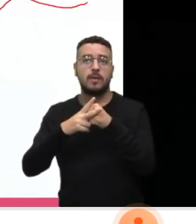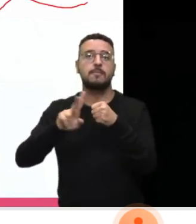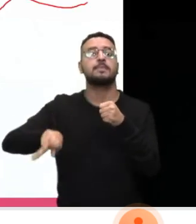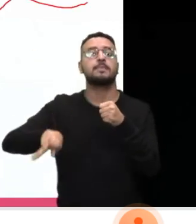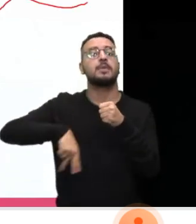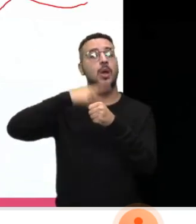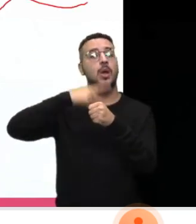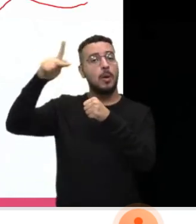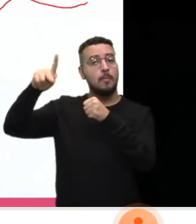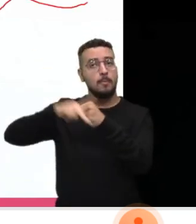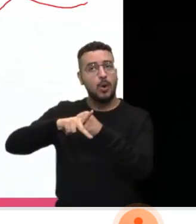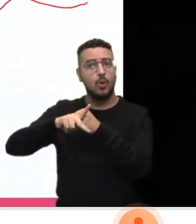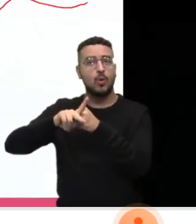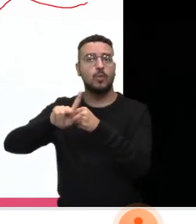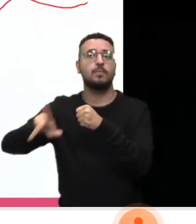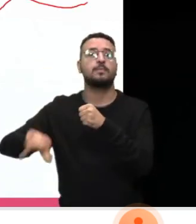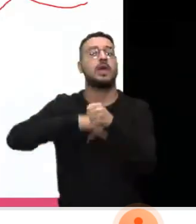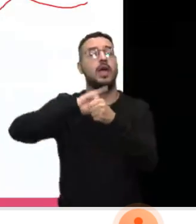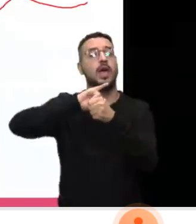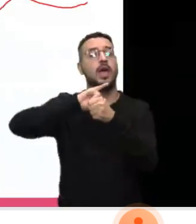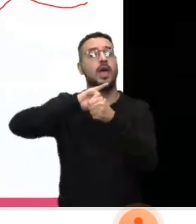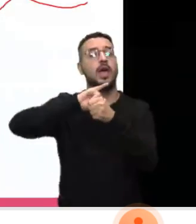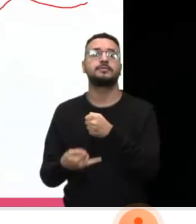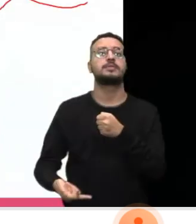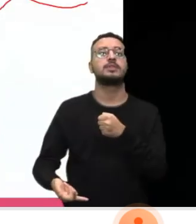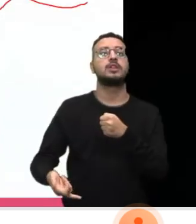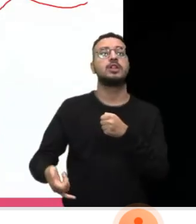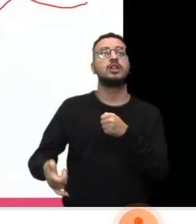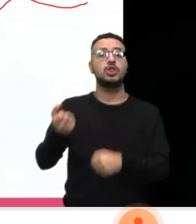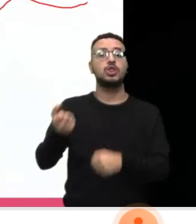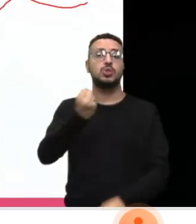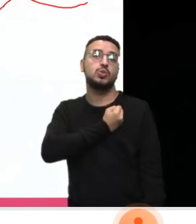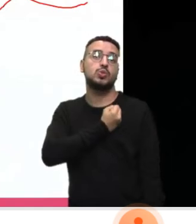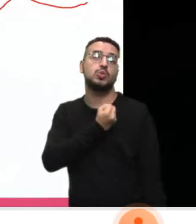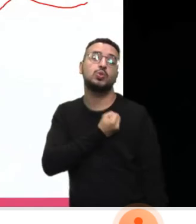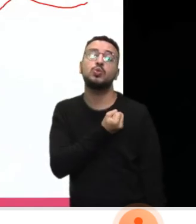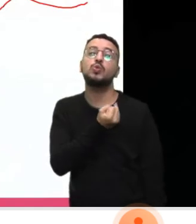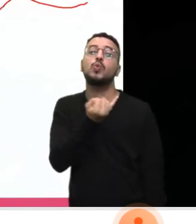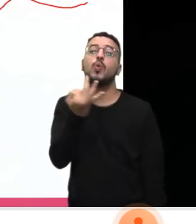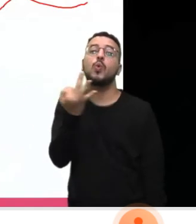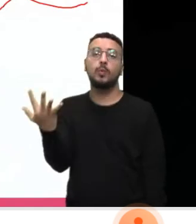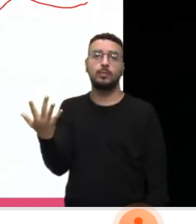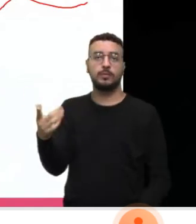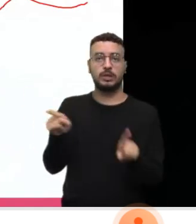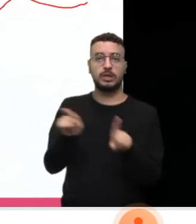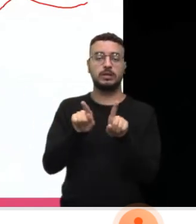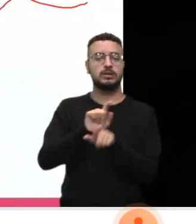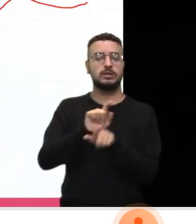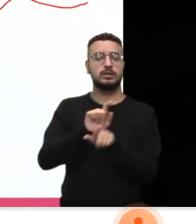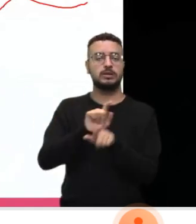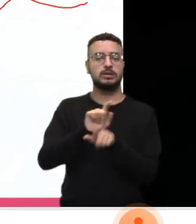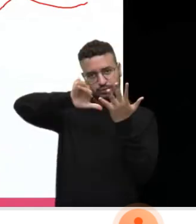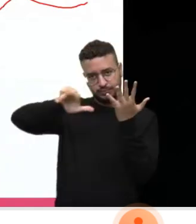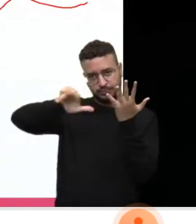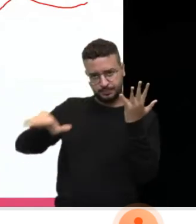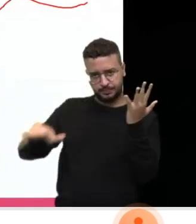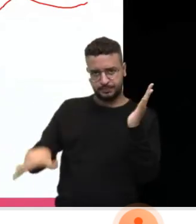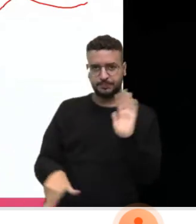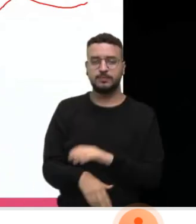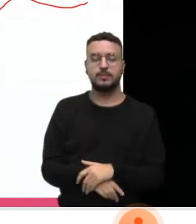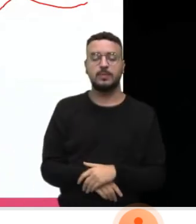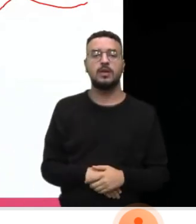adjetivos, numerais, que nós vimos na semana passada, entre outros, tá? Então, às vezes